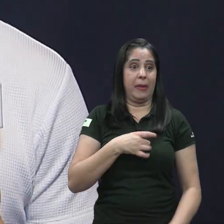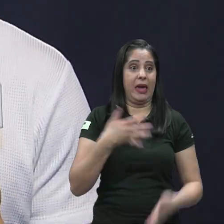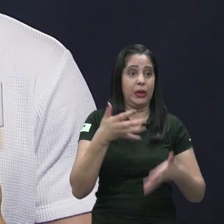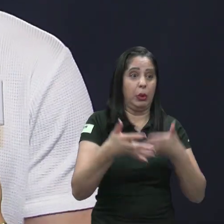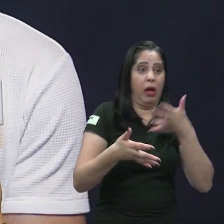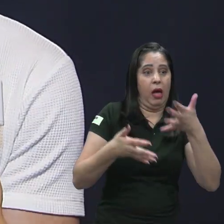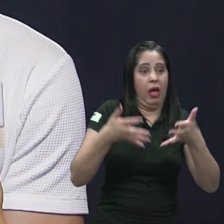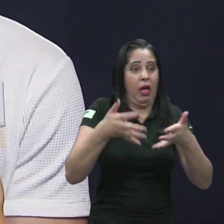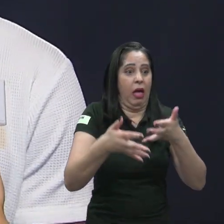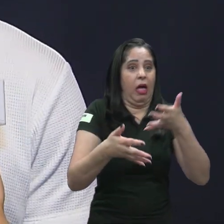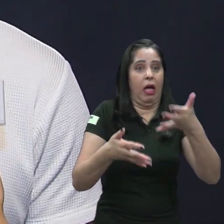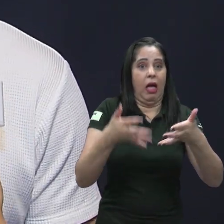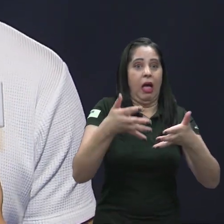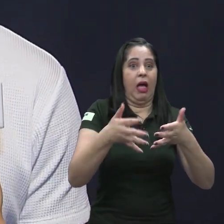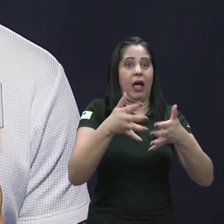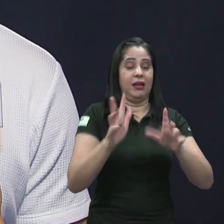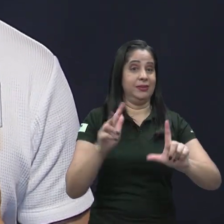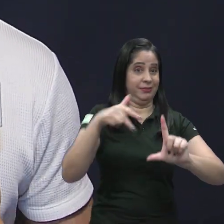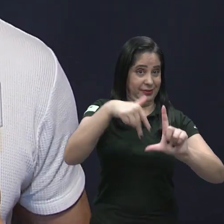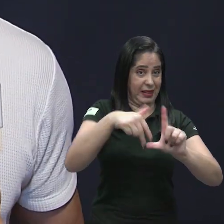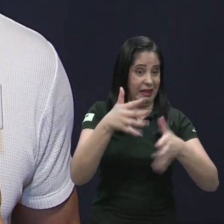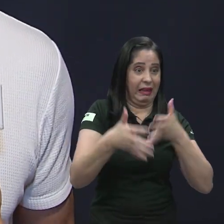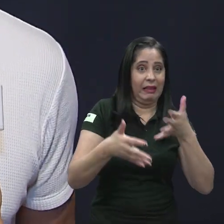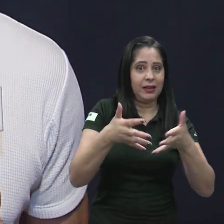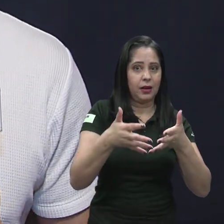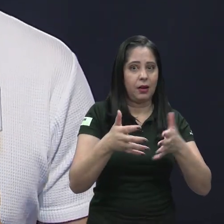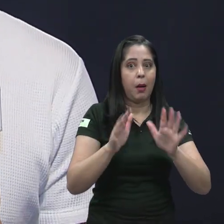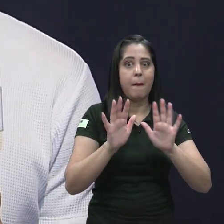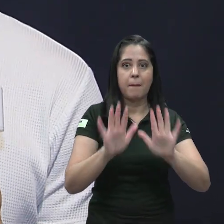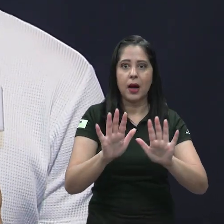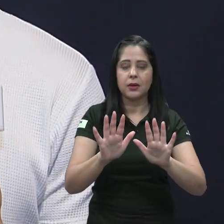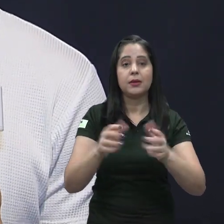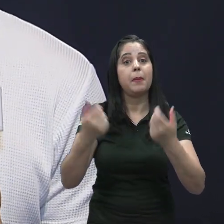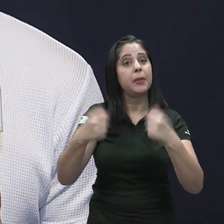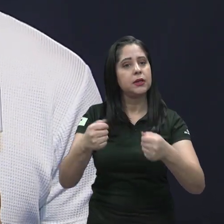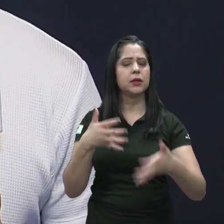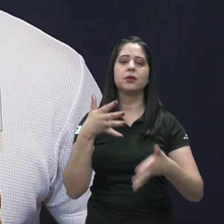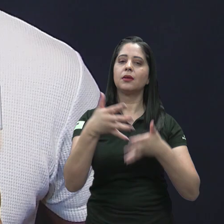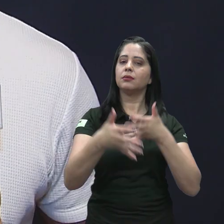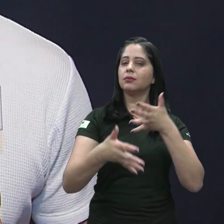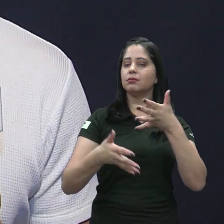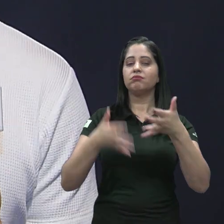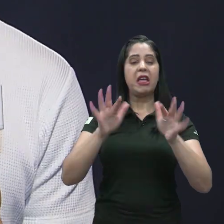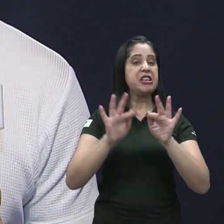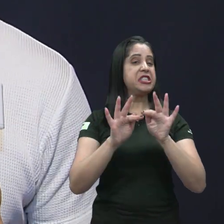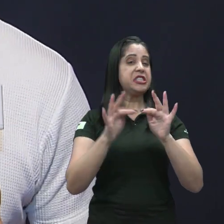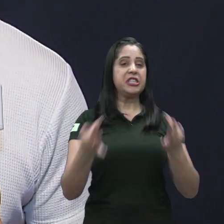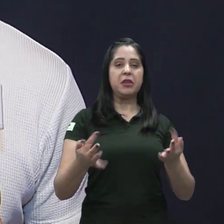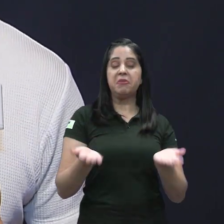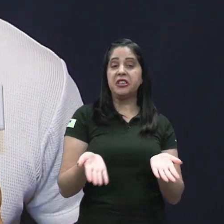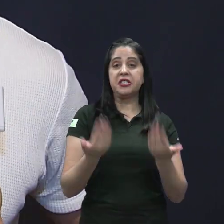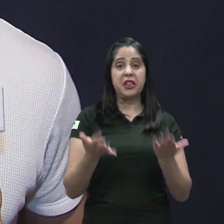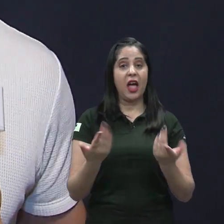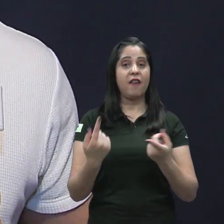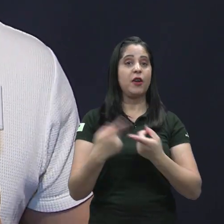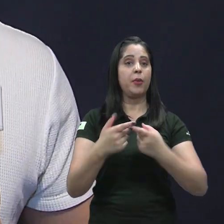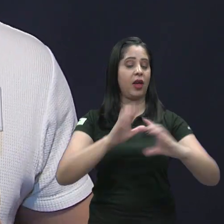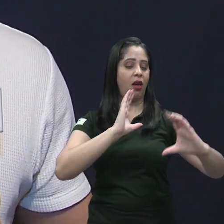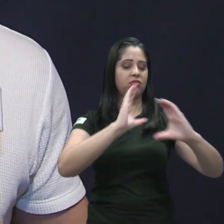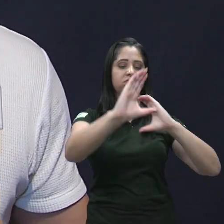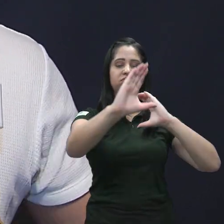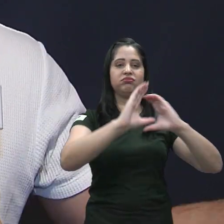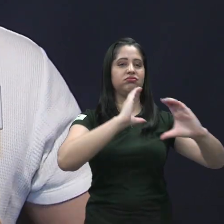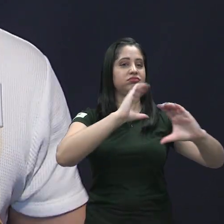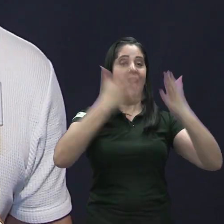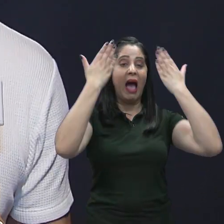como as pessoas querem ouvir, como as pessoas querem entender. Então a gente tem que falar simples na hora que a gente for conversar com as pessoas no digital, porque aí a gente amplia muito